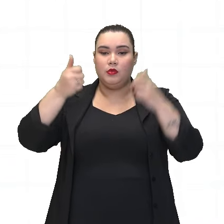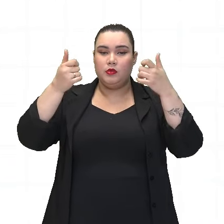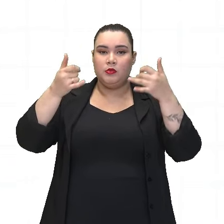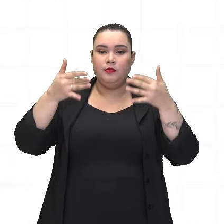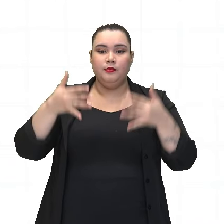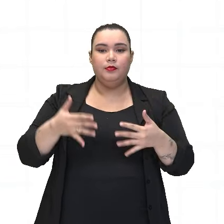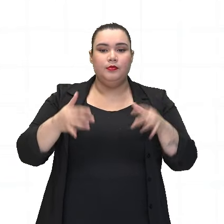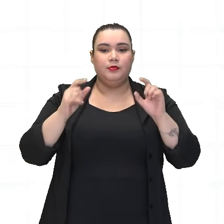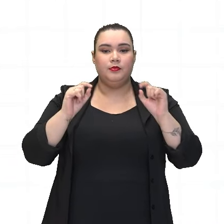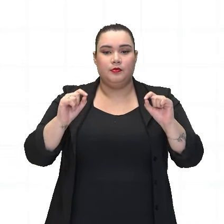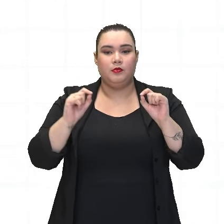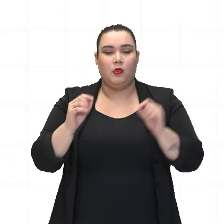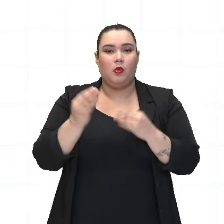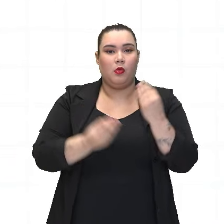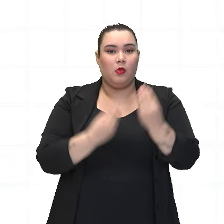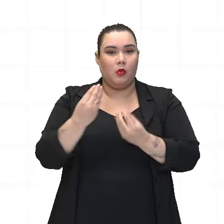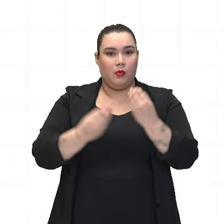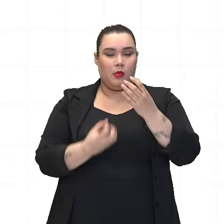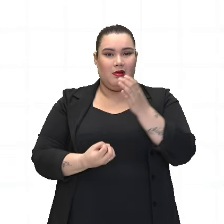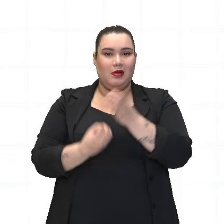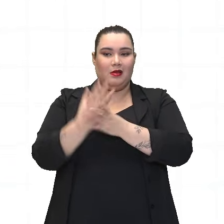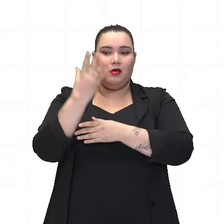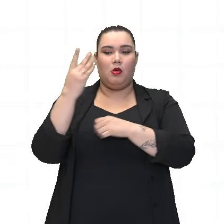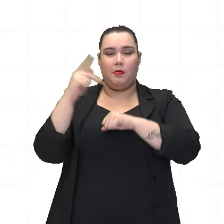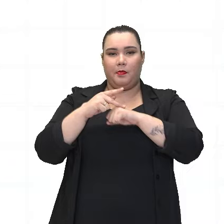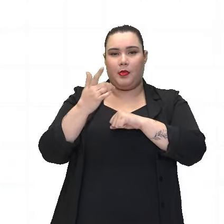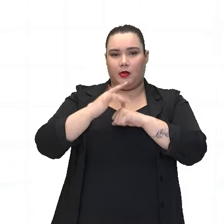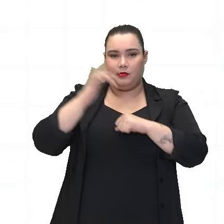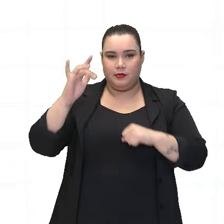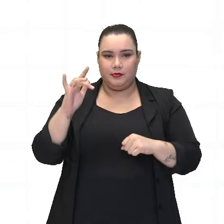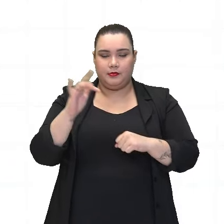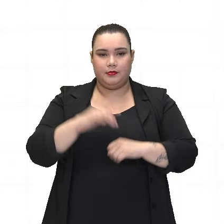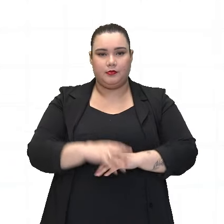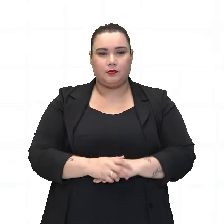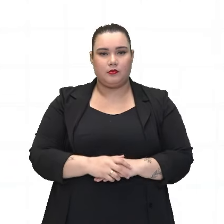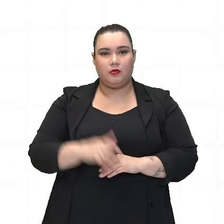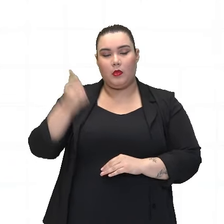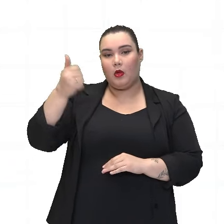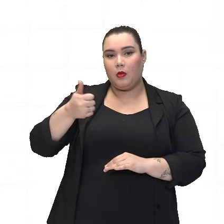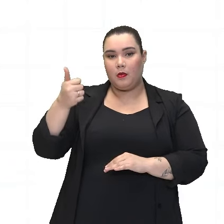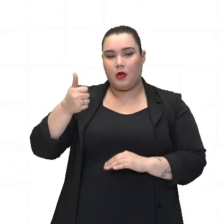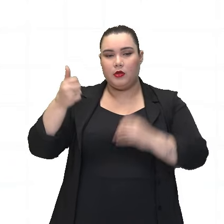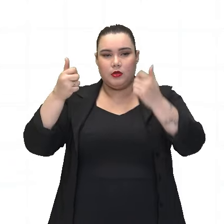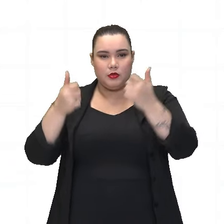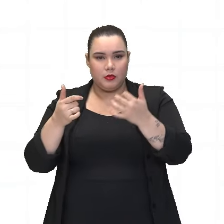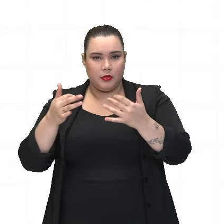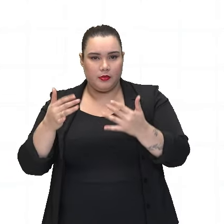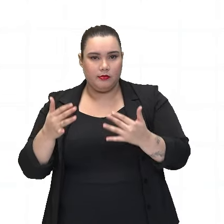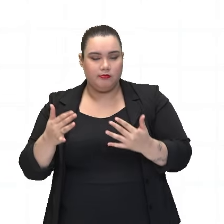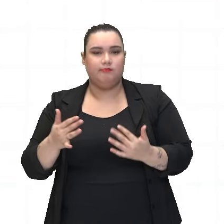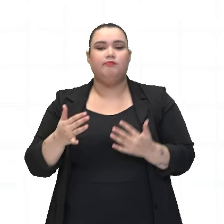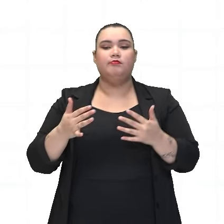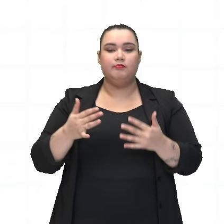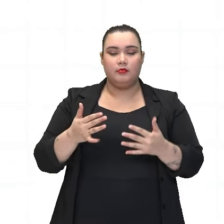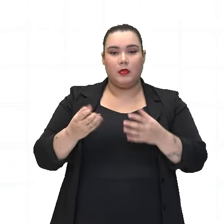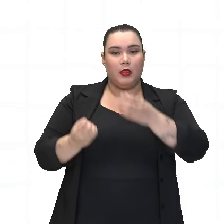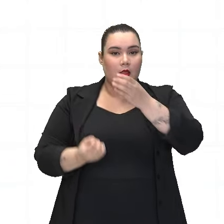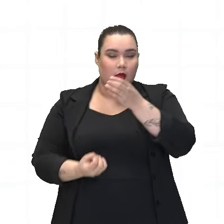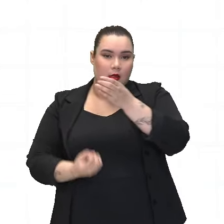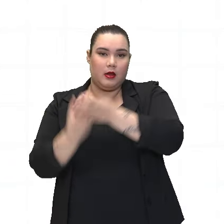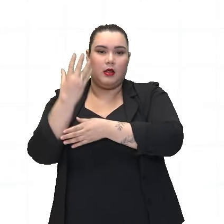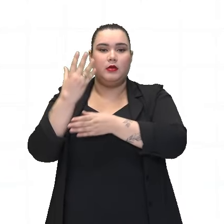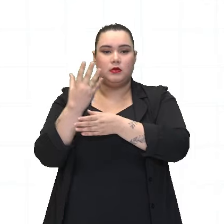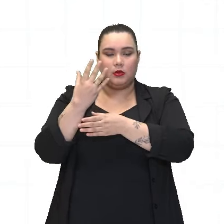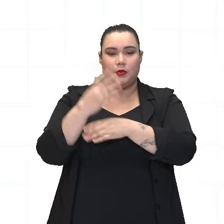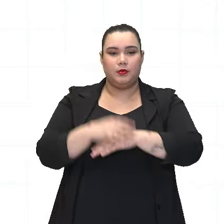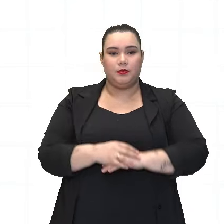exatamente como surgiu o diamante. Então, primeiro, ele faz a explicação da origem do diamante. Então,